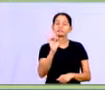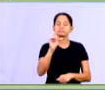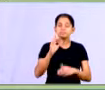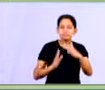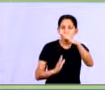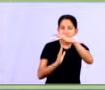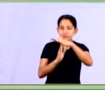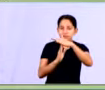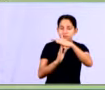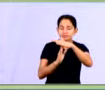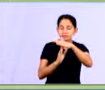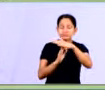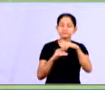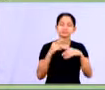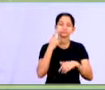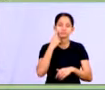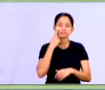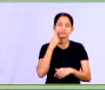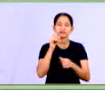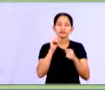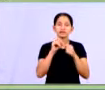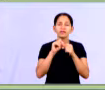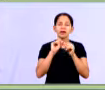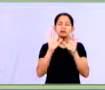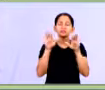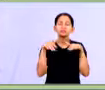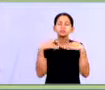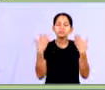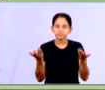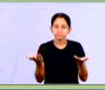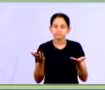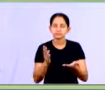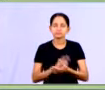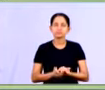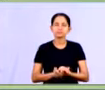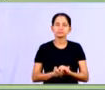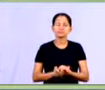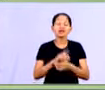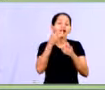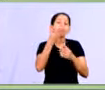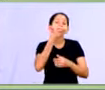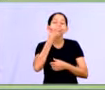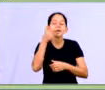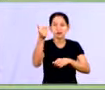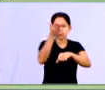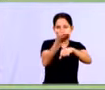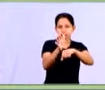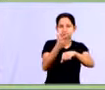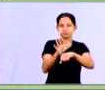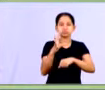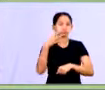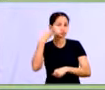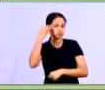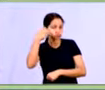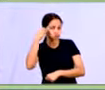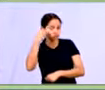Ok. Então, o que a gente vai fazer agora? Vamos ao exemplo prático sobre a taxa mínima de atratividade.